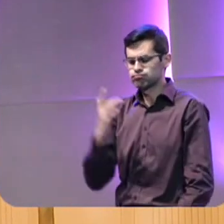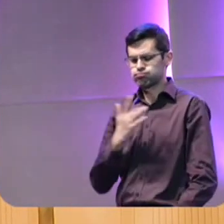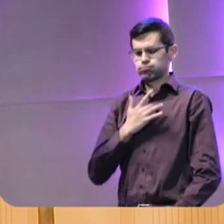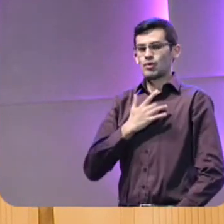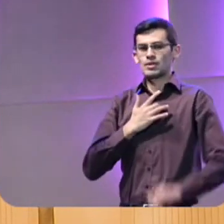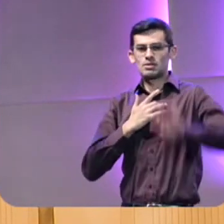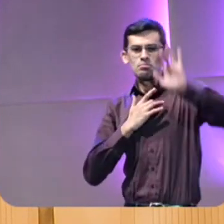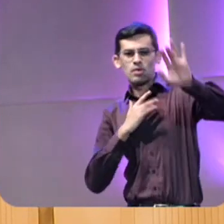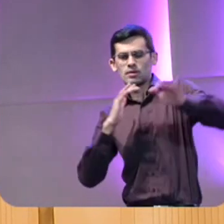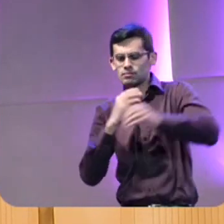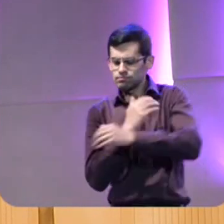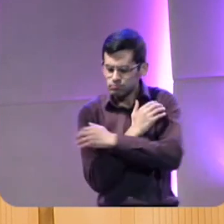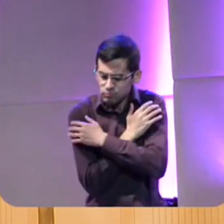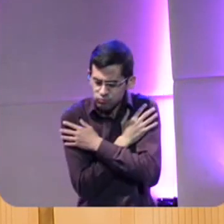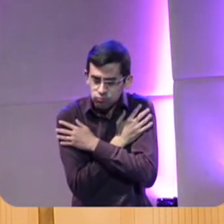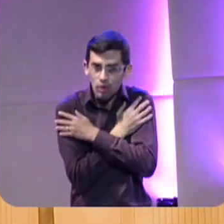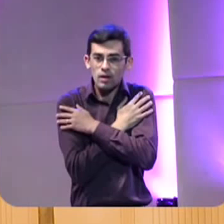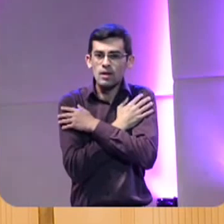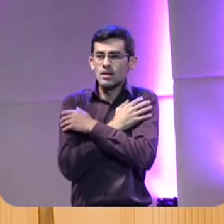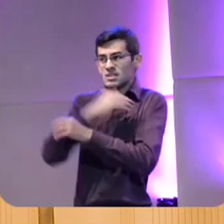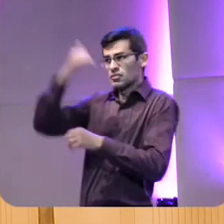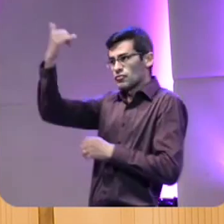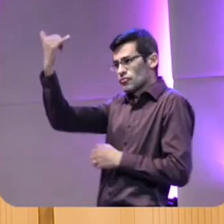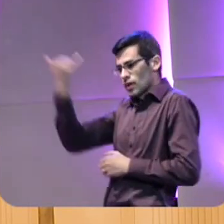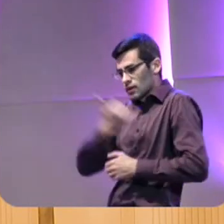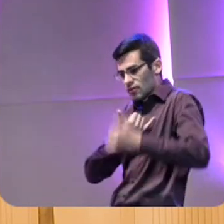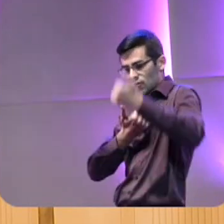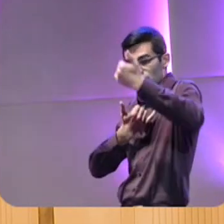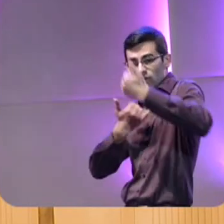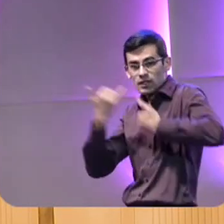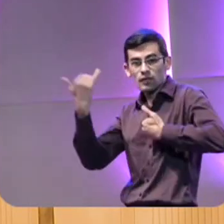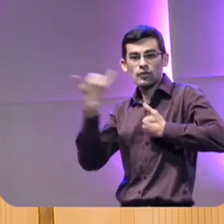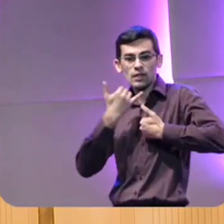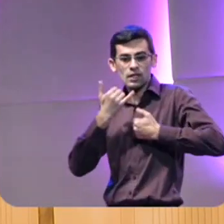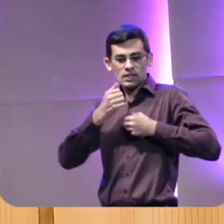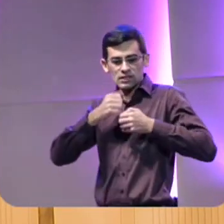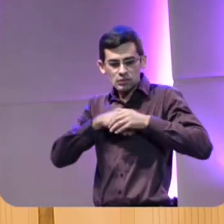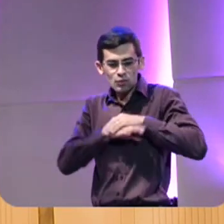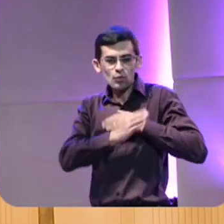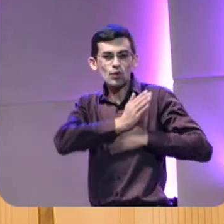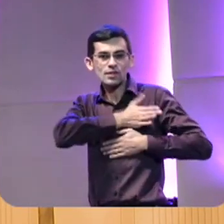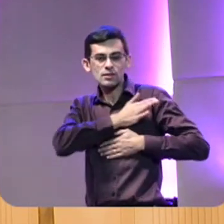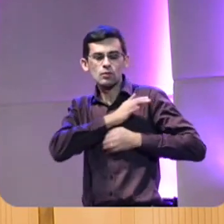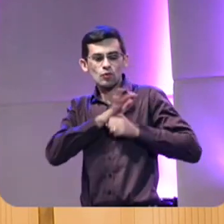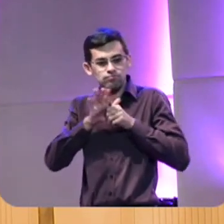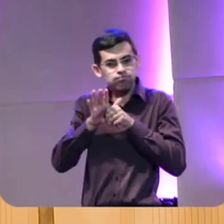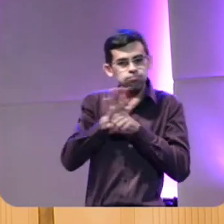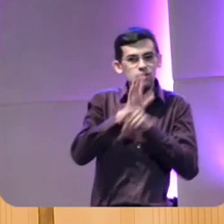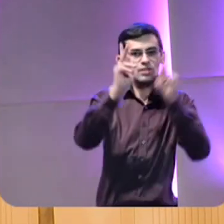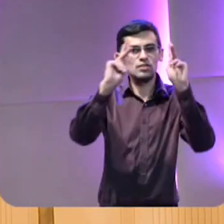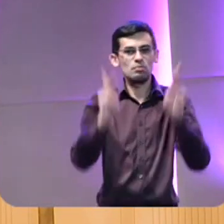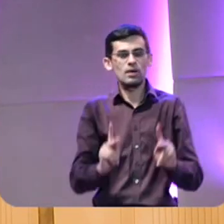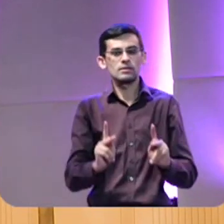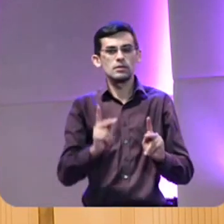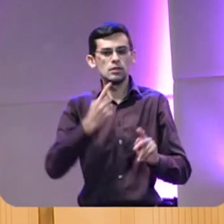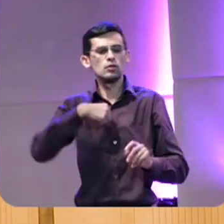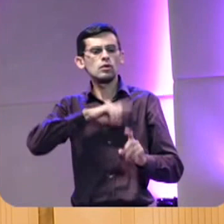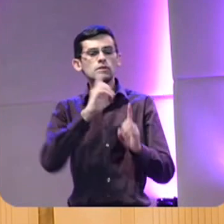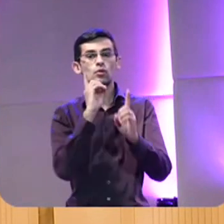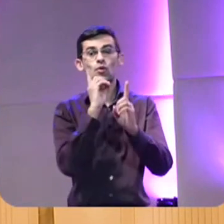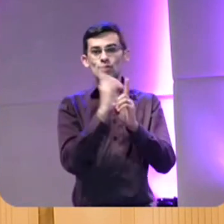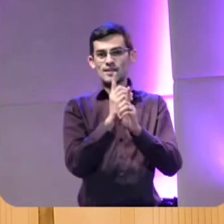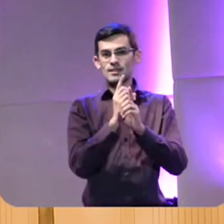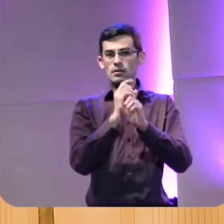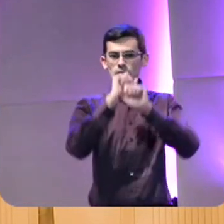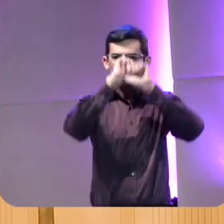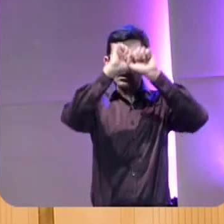toque dele, o abraço dele, o falar dele que gera no nosso coração essa paz. E a gente vai encontrar isso